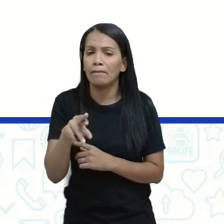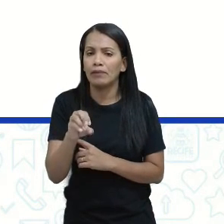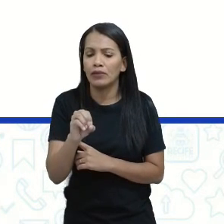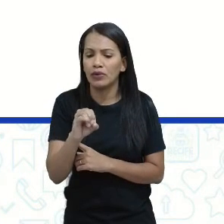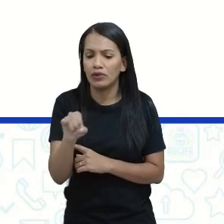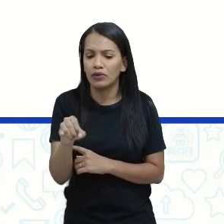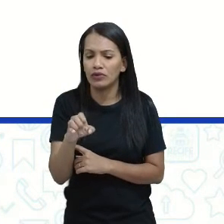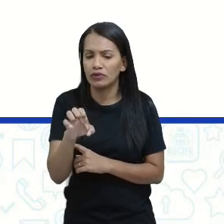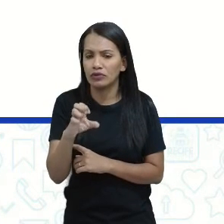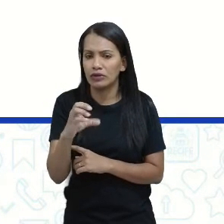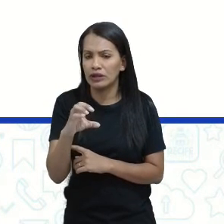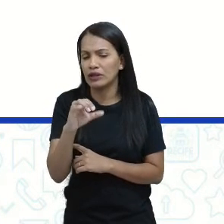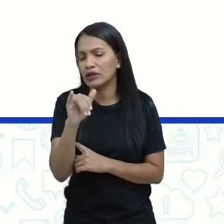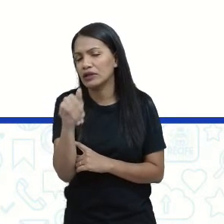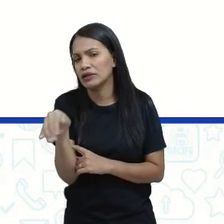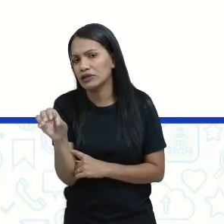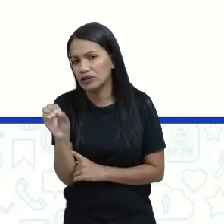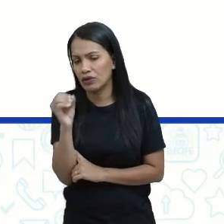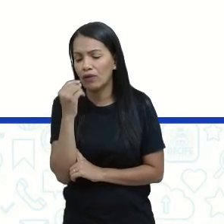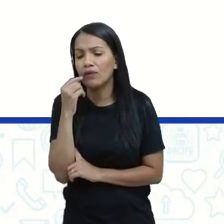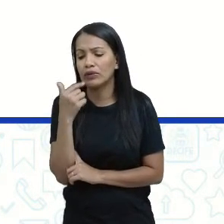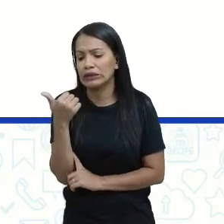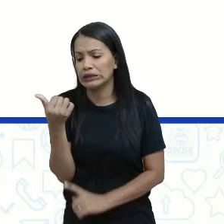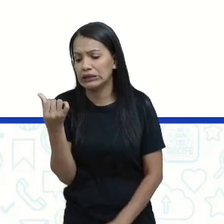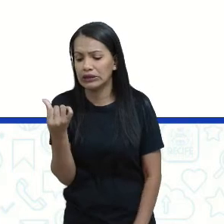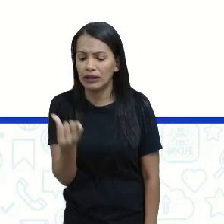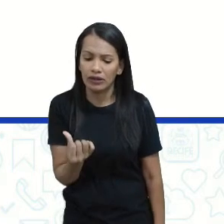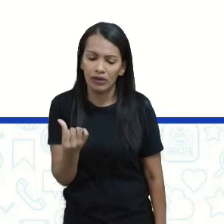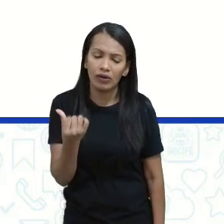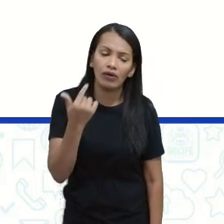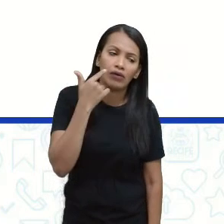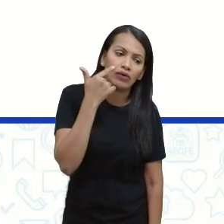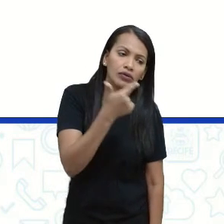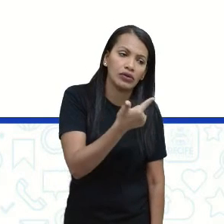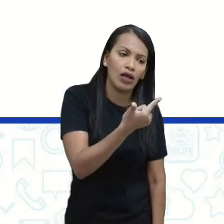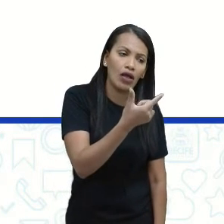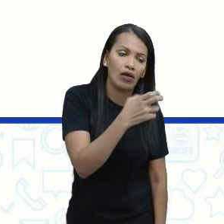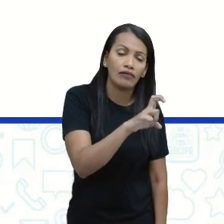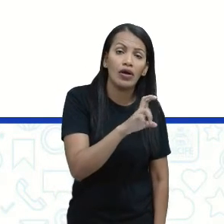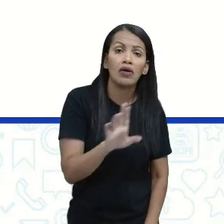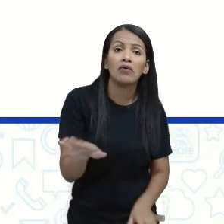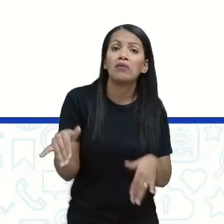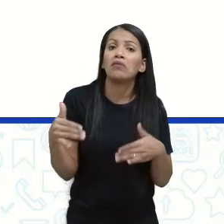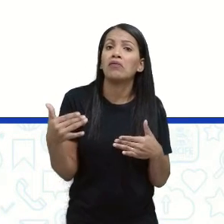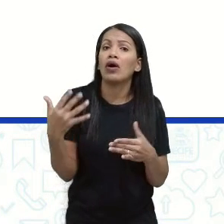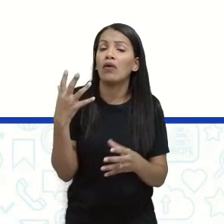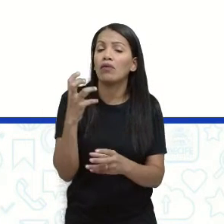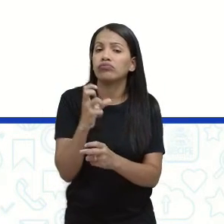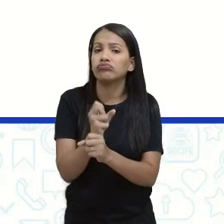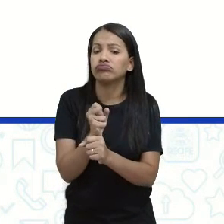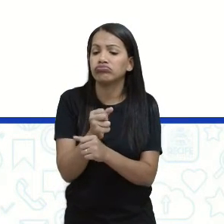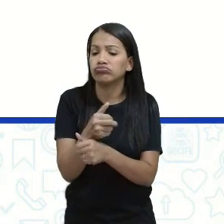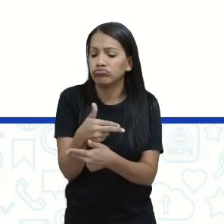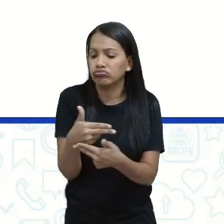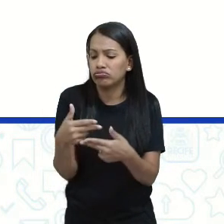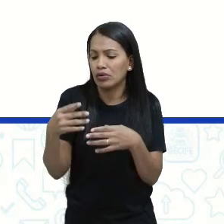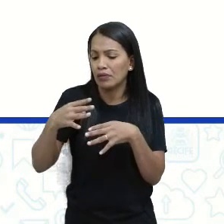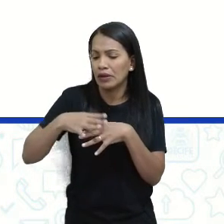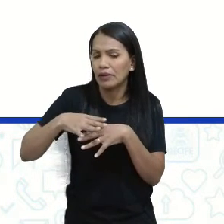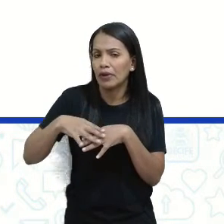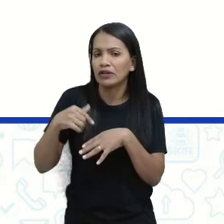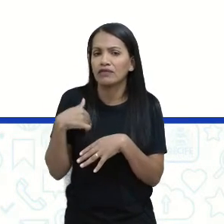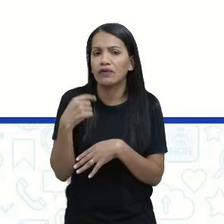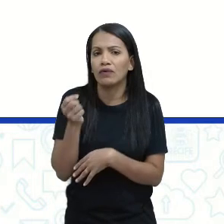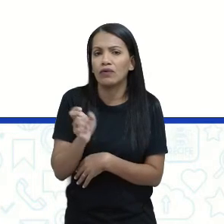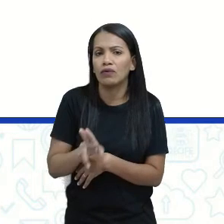outra projeção que é 25. Aí eu pergunto, qual é a fórmula que eu vou usar para descobrir o valor de Z? E aí, veja, eu